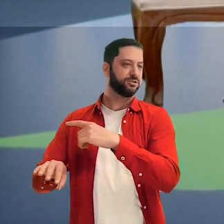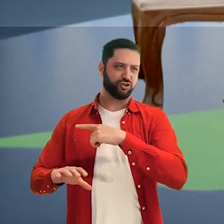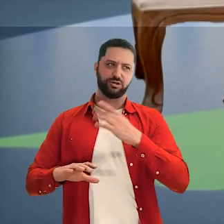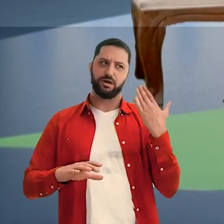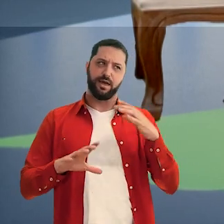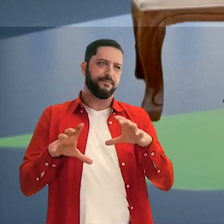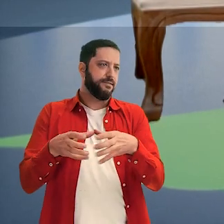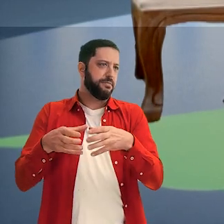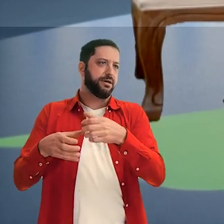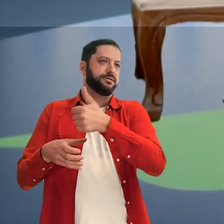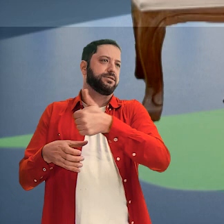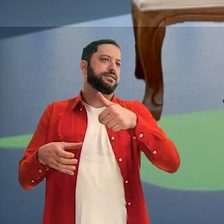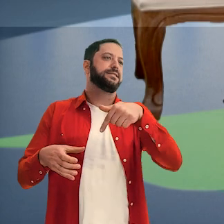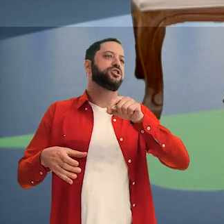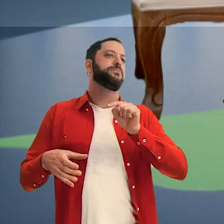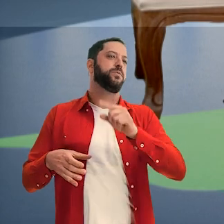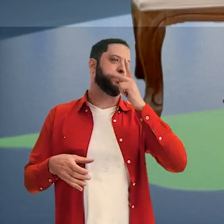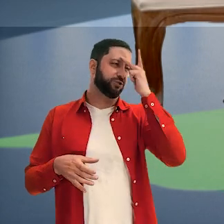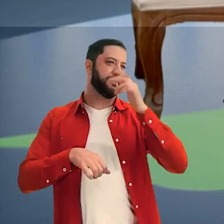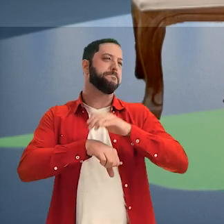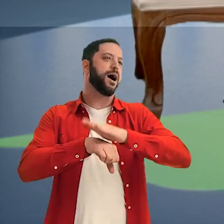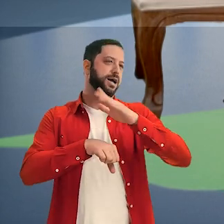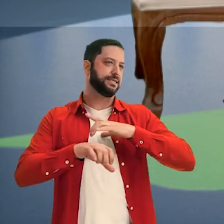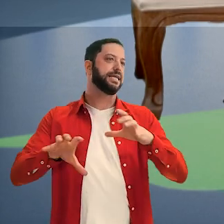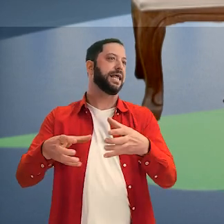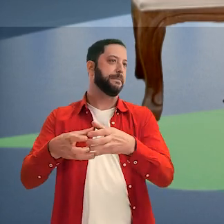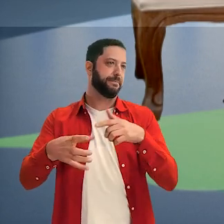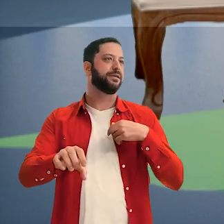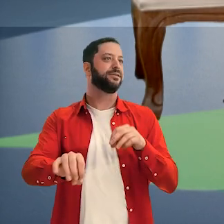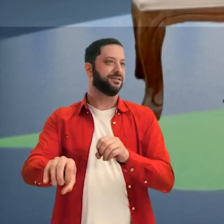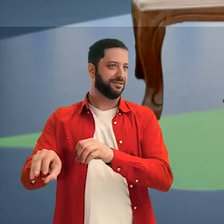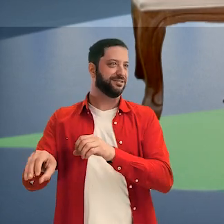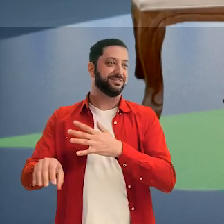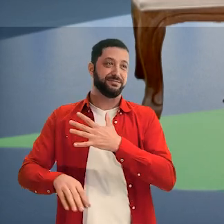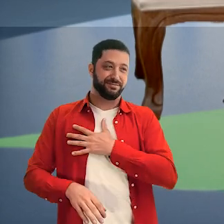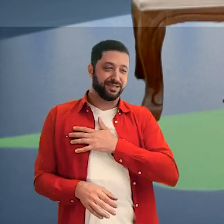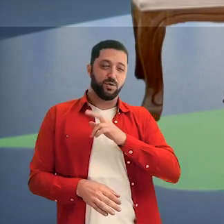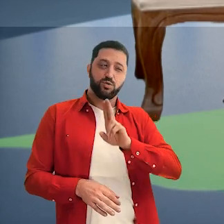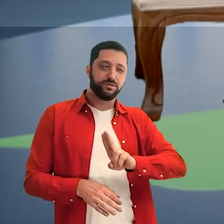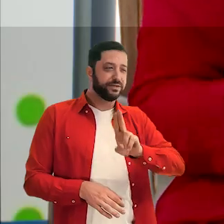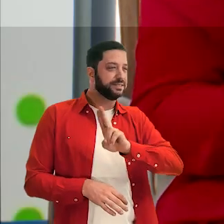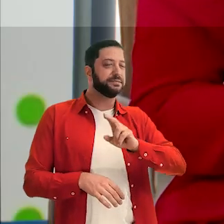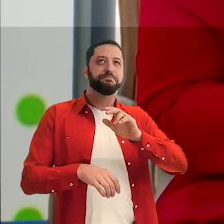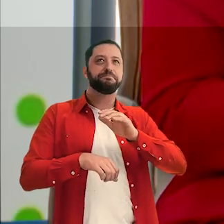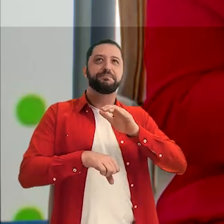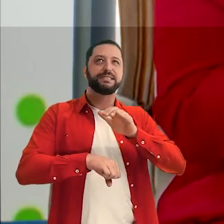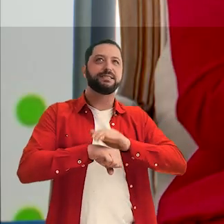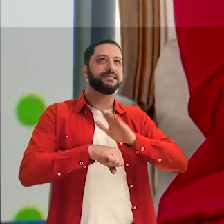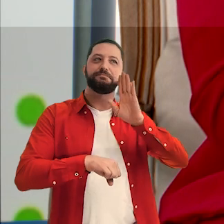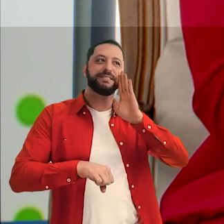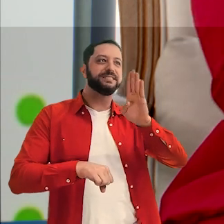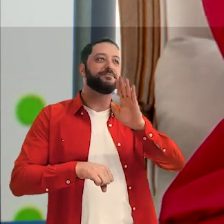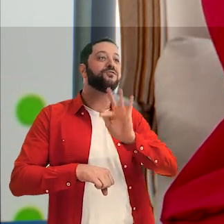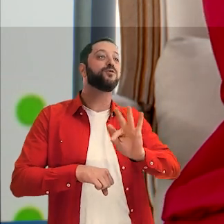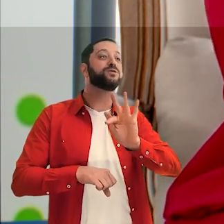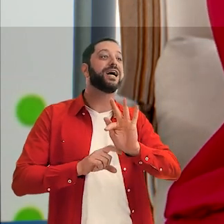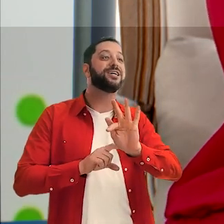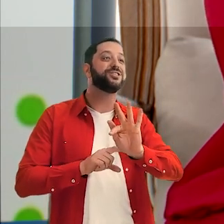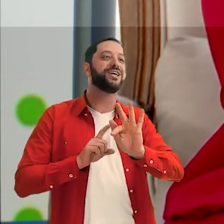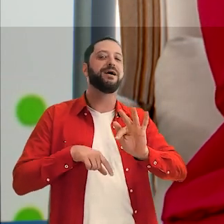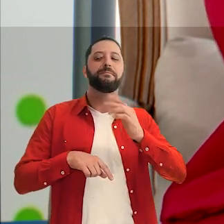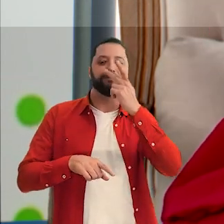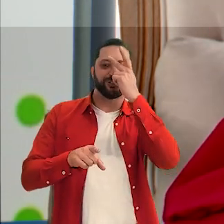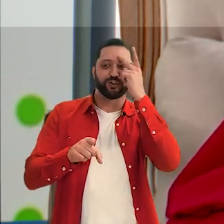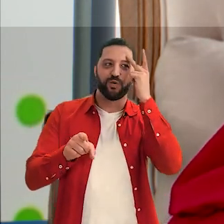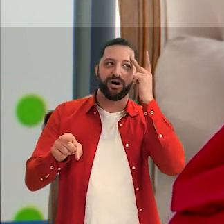tinha equipes com mais de 117 mil pessoas. Então, a minha universidade principal foi, a minha faculdade